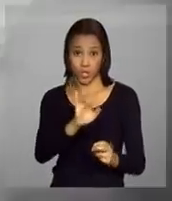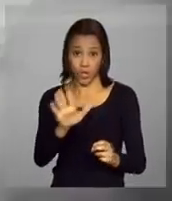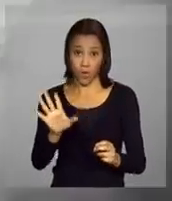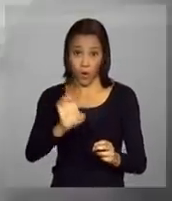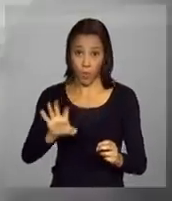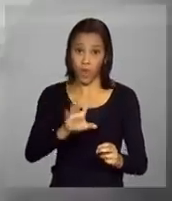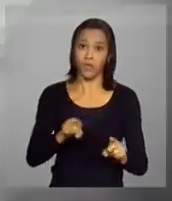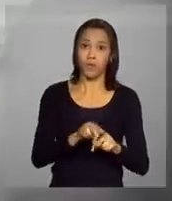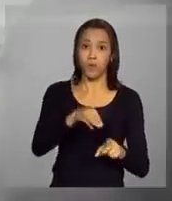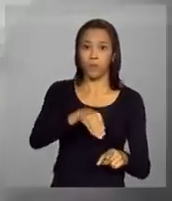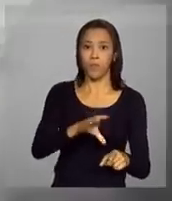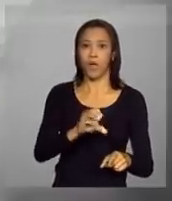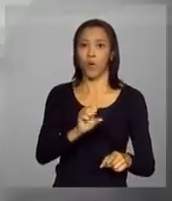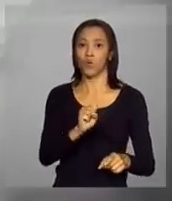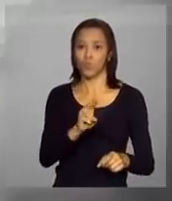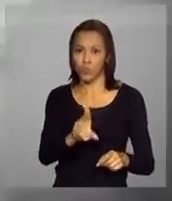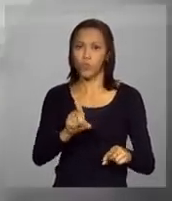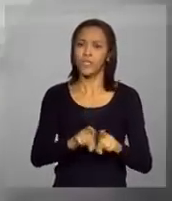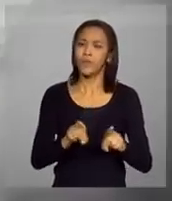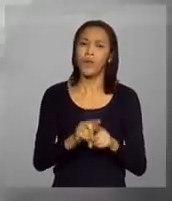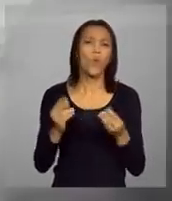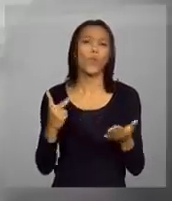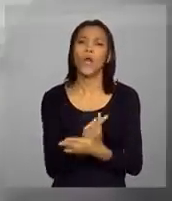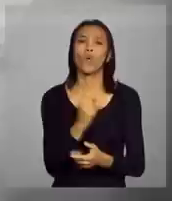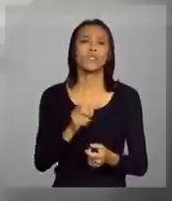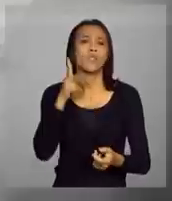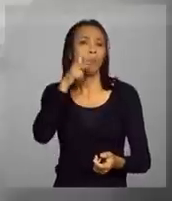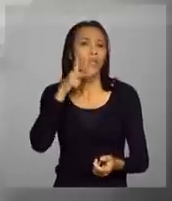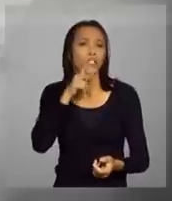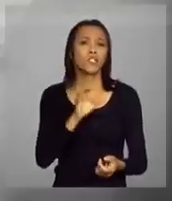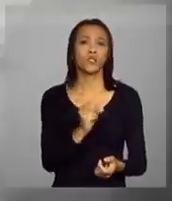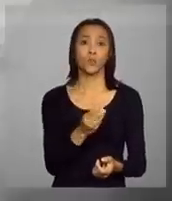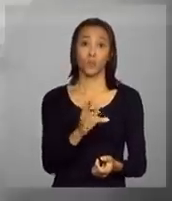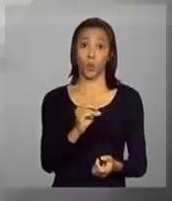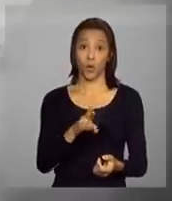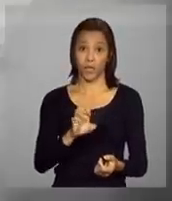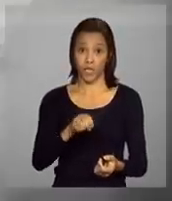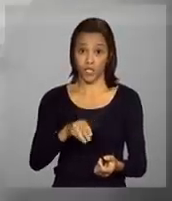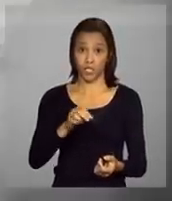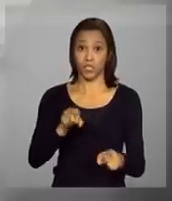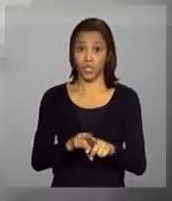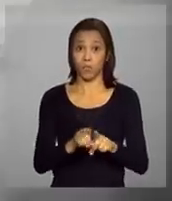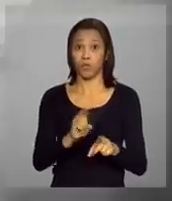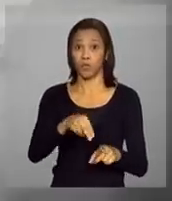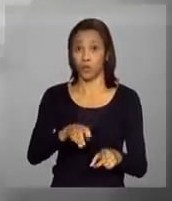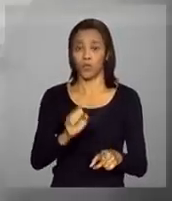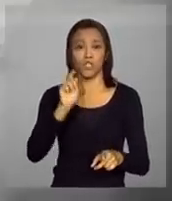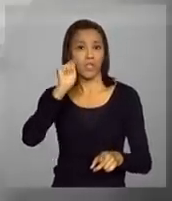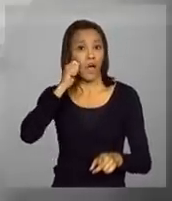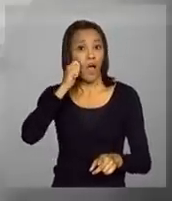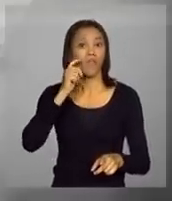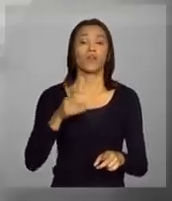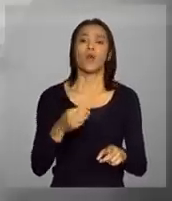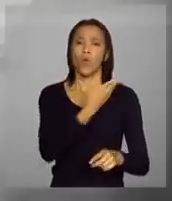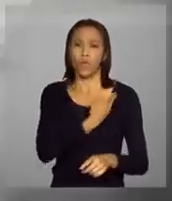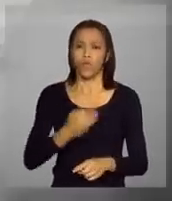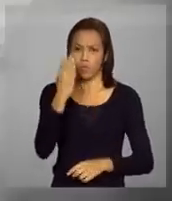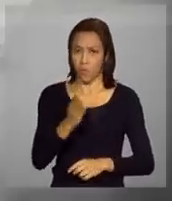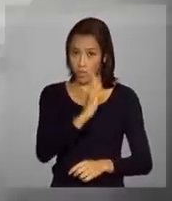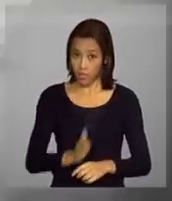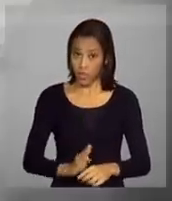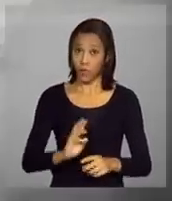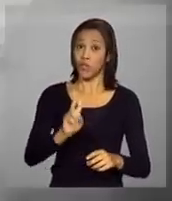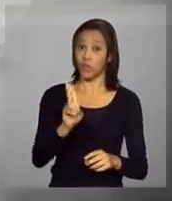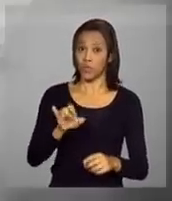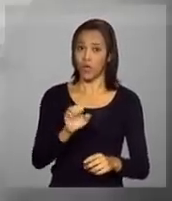e Mercosul e a situação política no Oriente Médio e no Norte da África. O governo brasileiro e a União Europeia